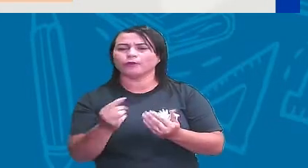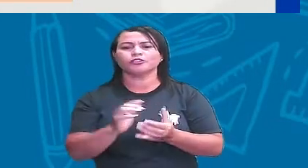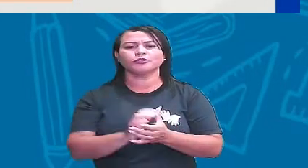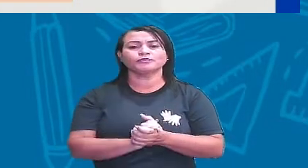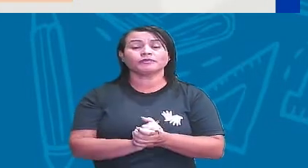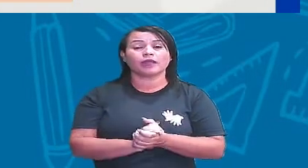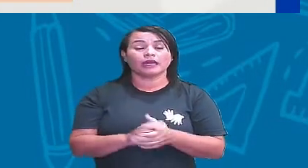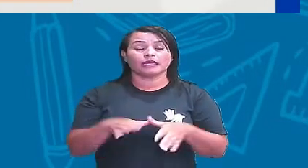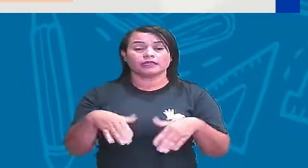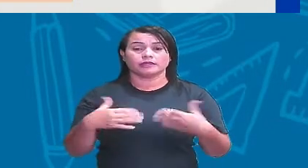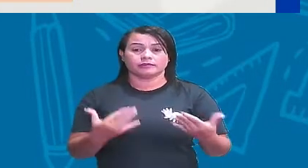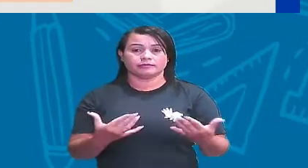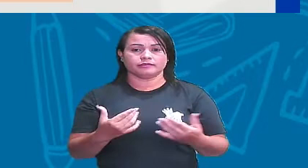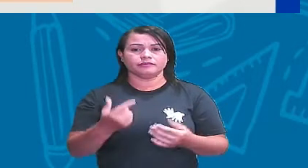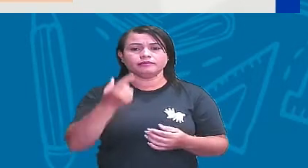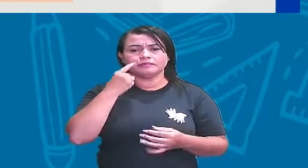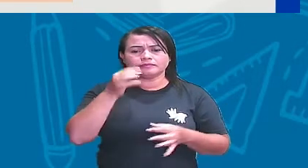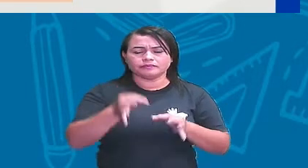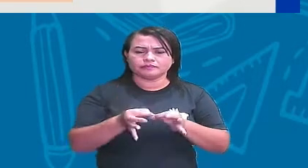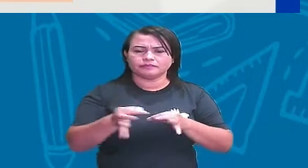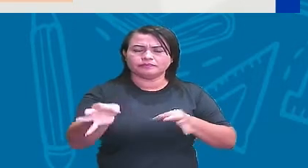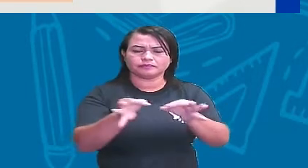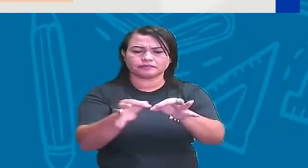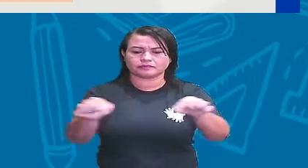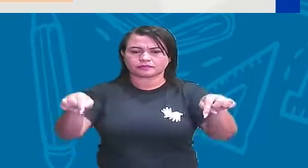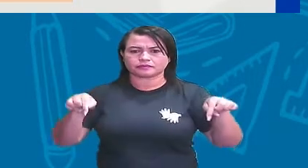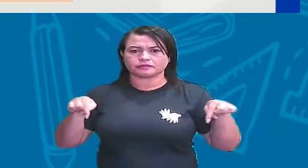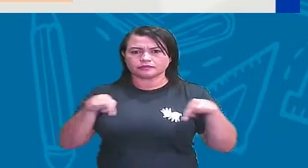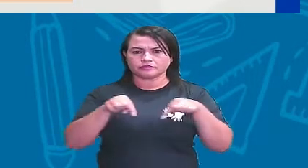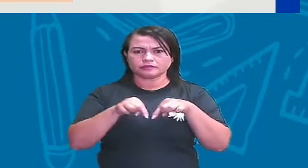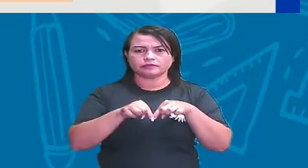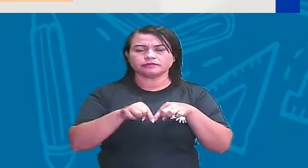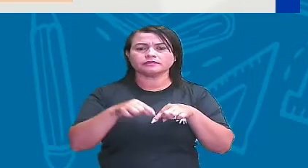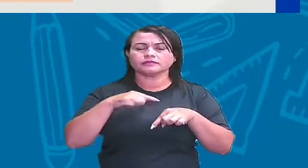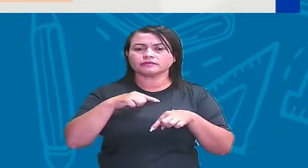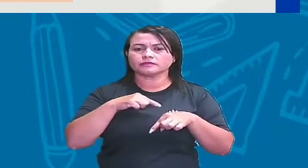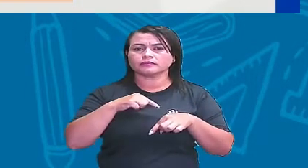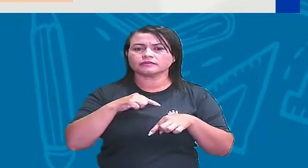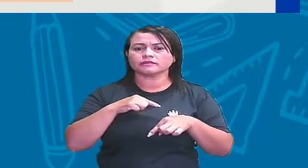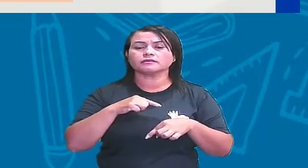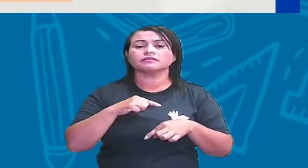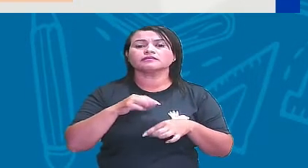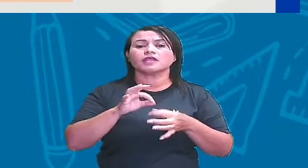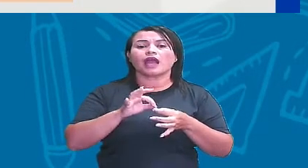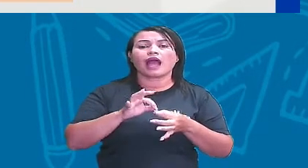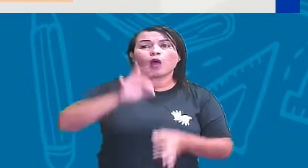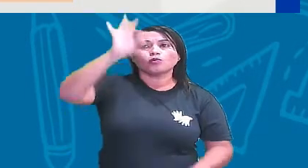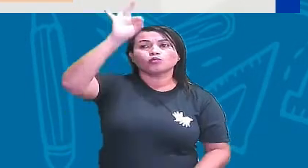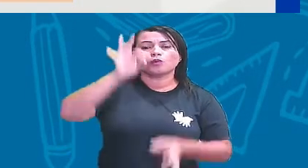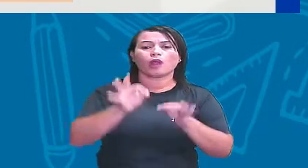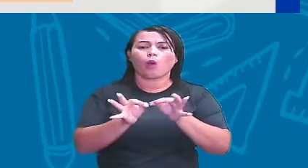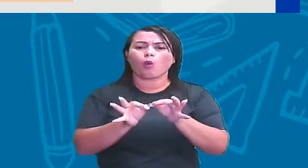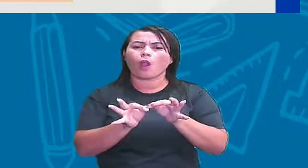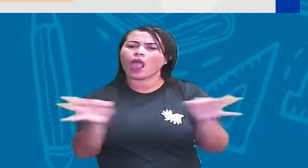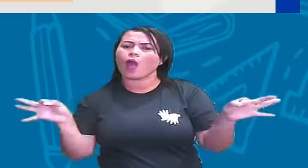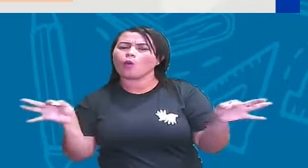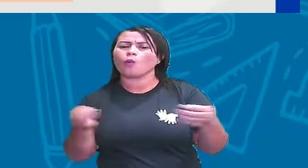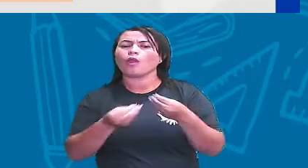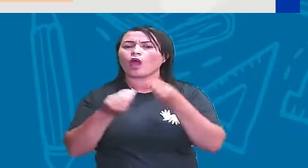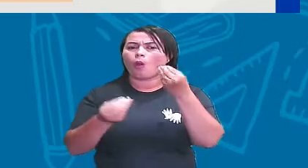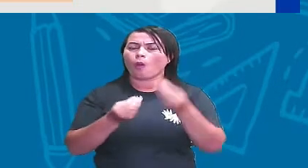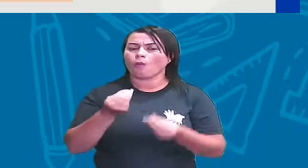Para determinar medidas de comprimento, largura ou altura, trabalhamos apenas